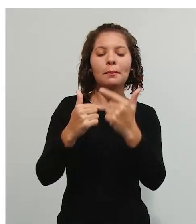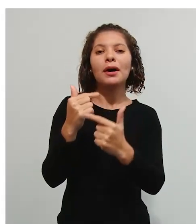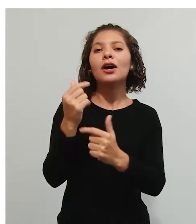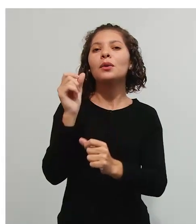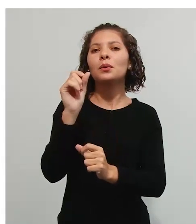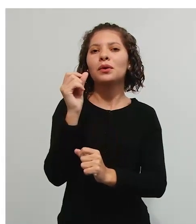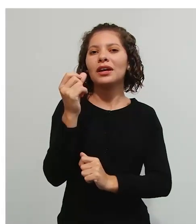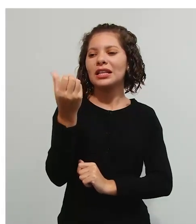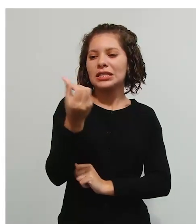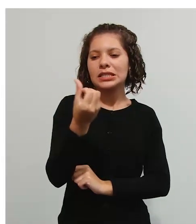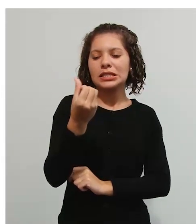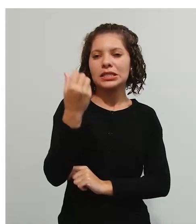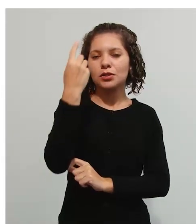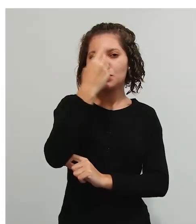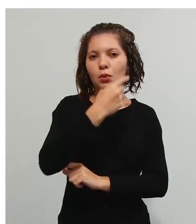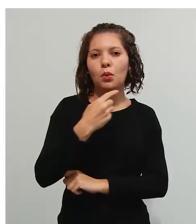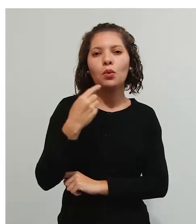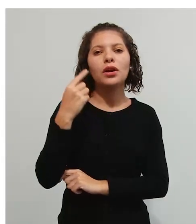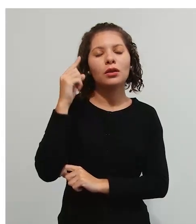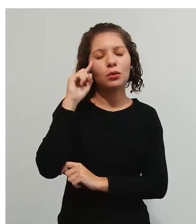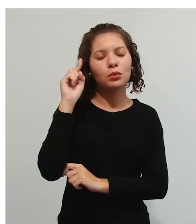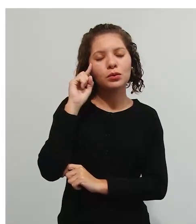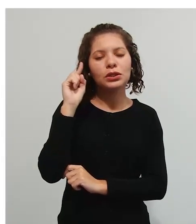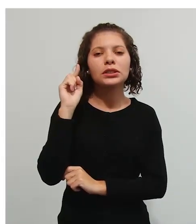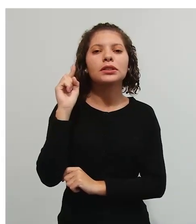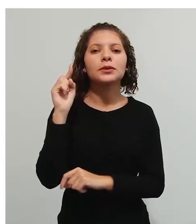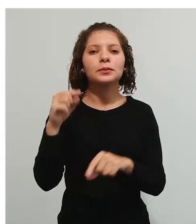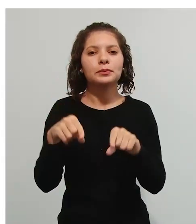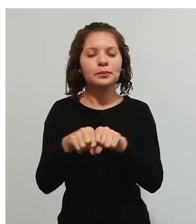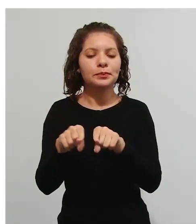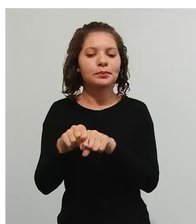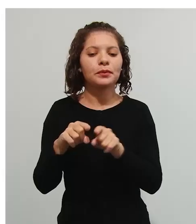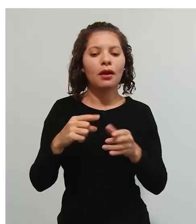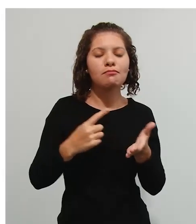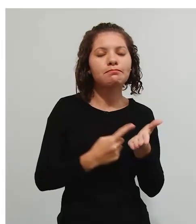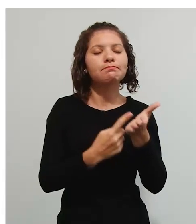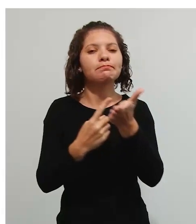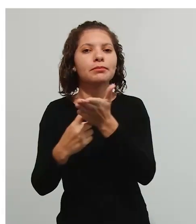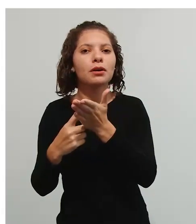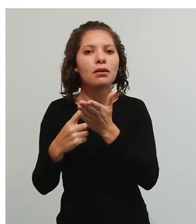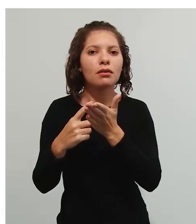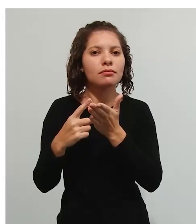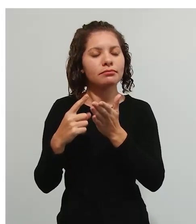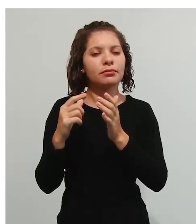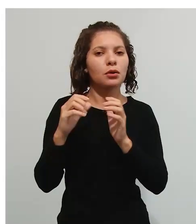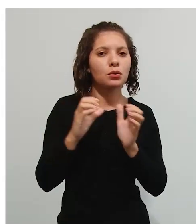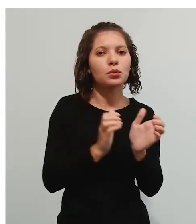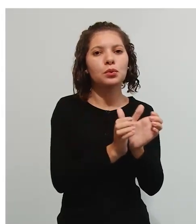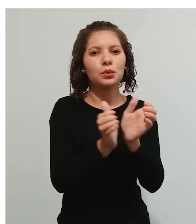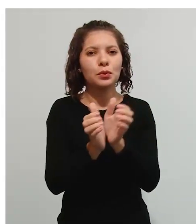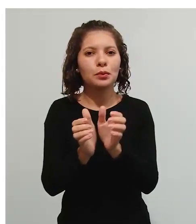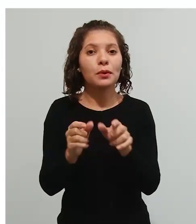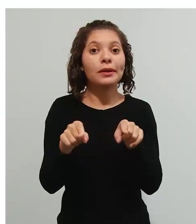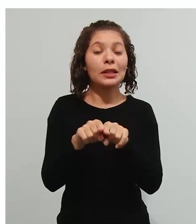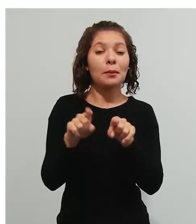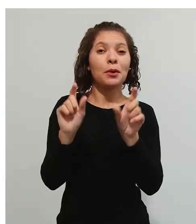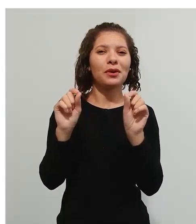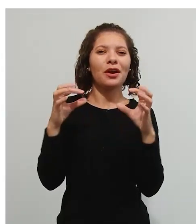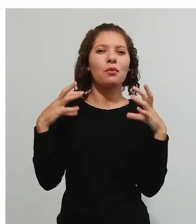garantia de um salário nunca inferior ao mínimo para quem percebe ali uma remuneração variável